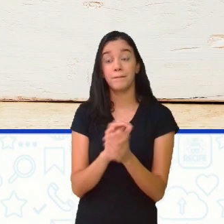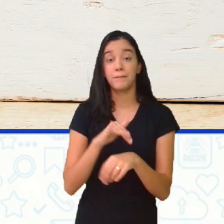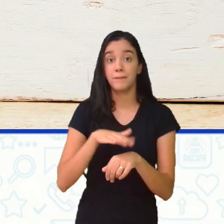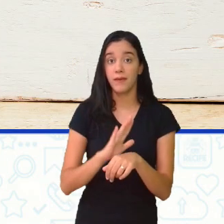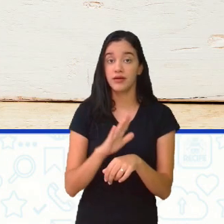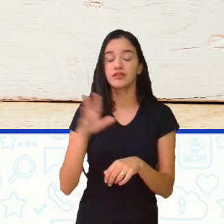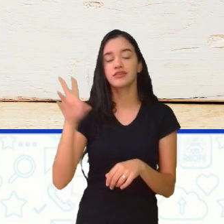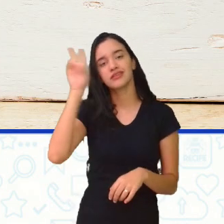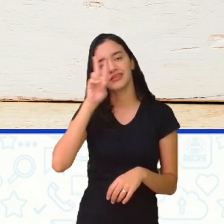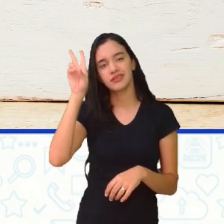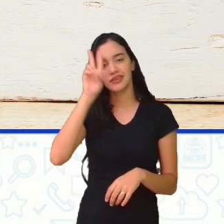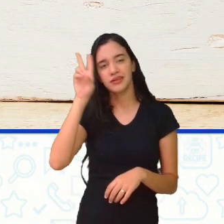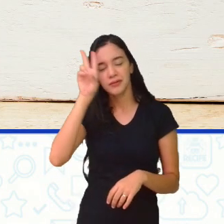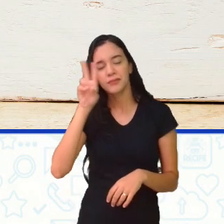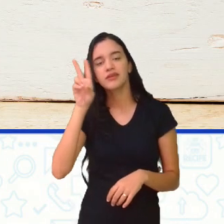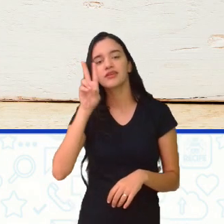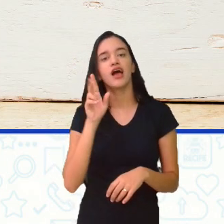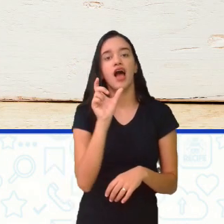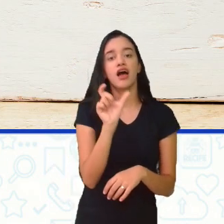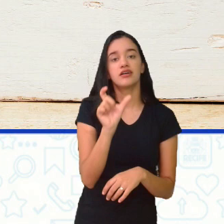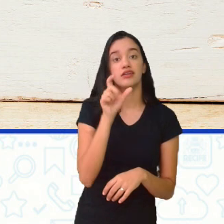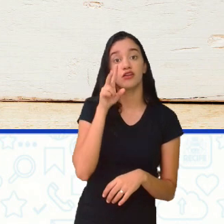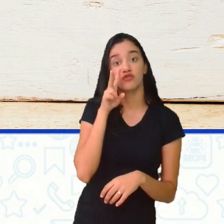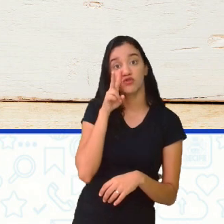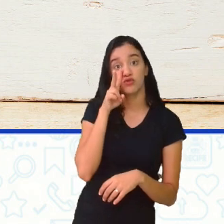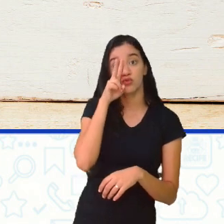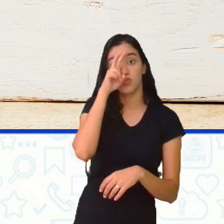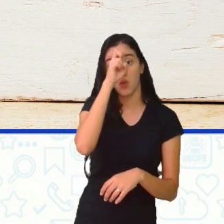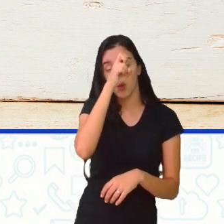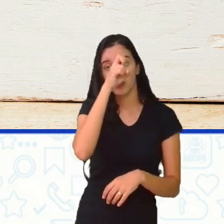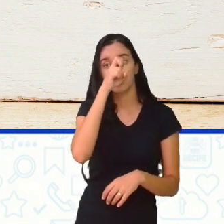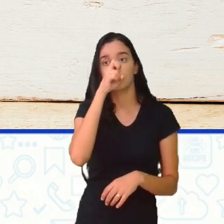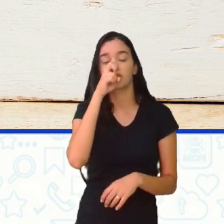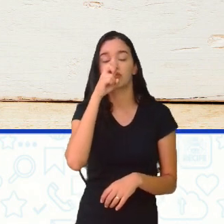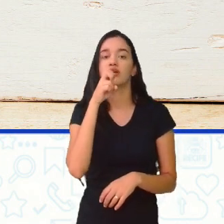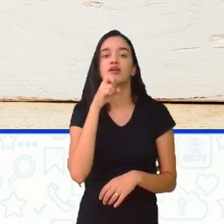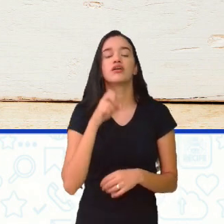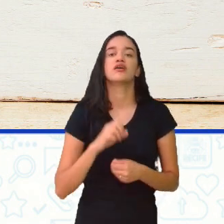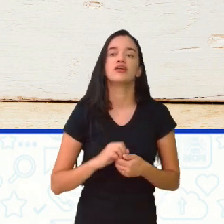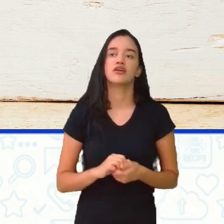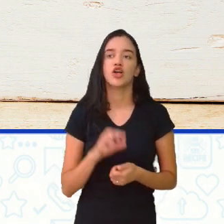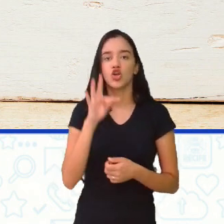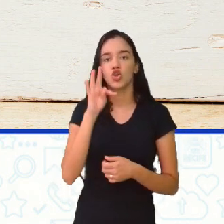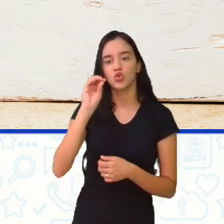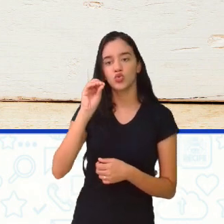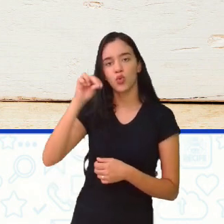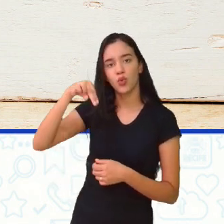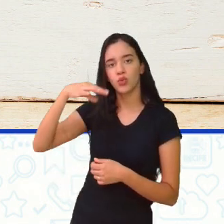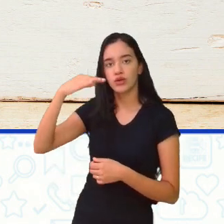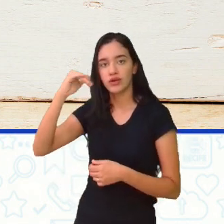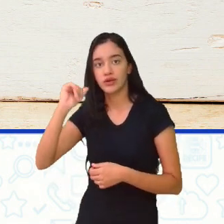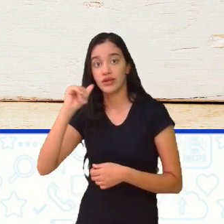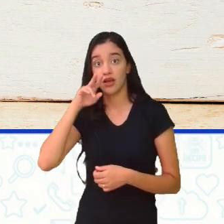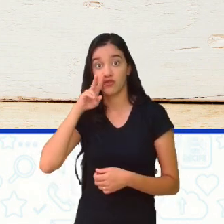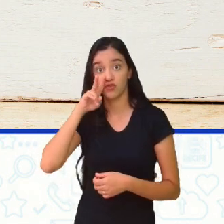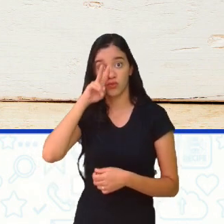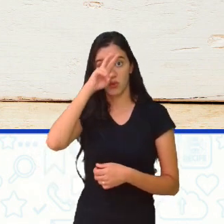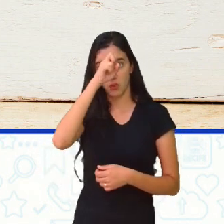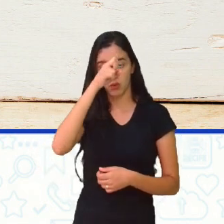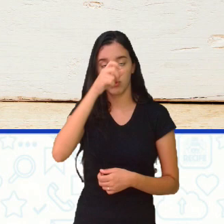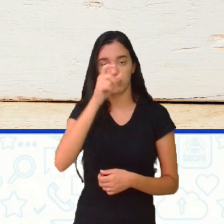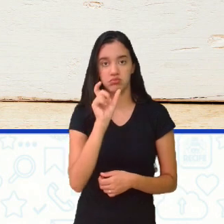aí, lembrando, a sílaba tônica é a sílaba pronunciada com maior intensidade.